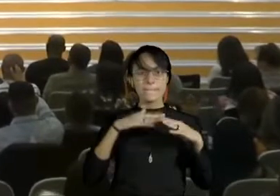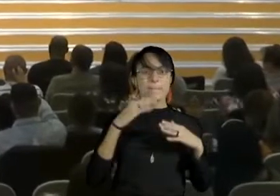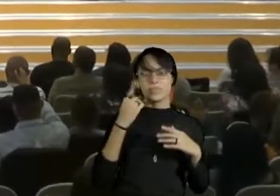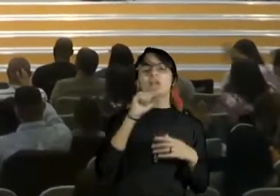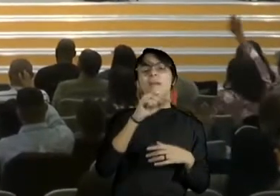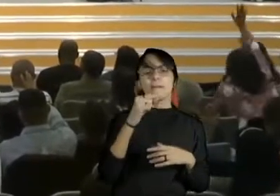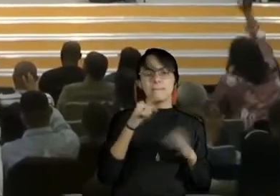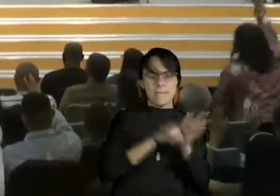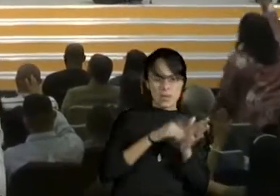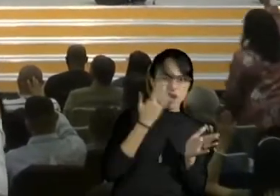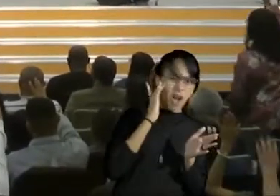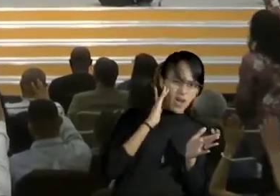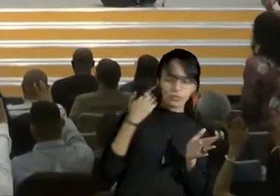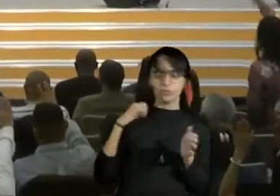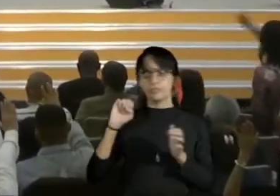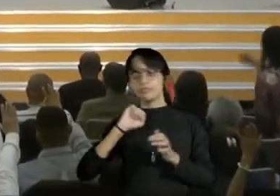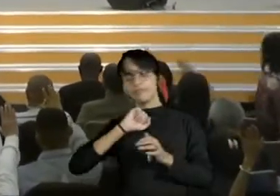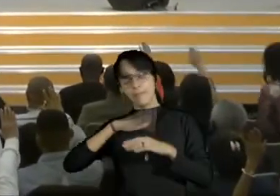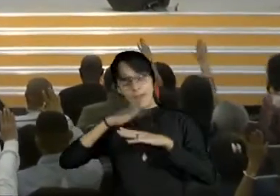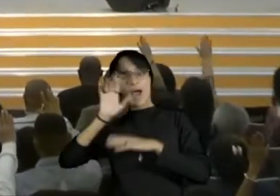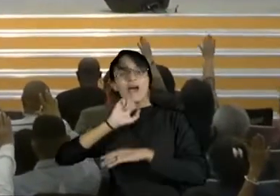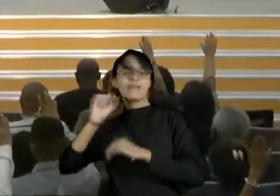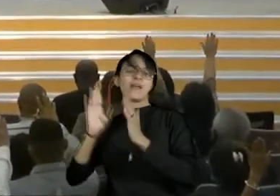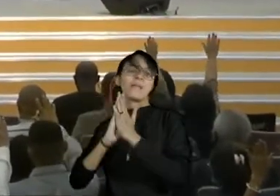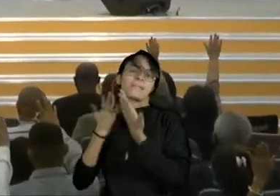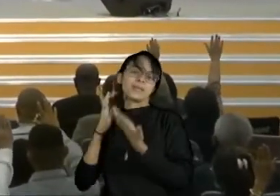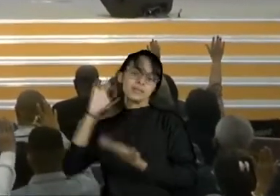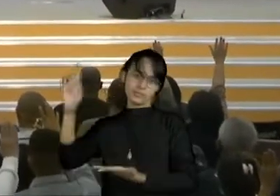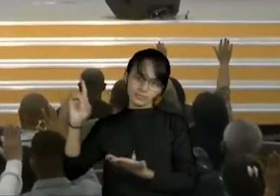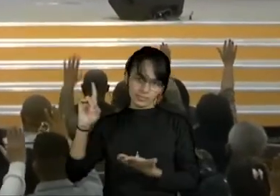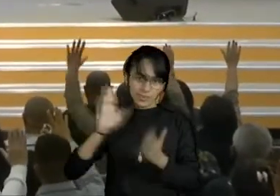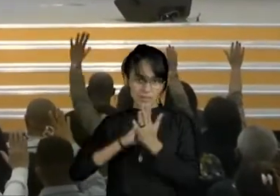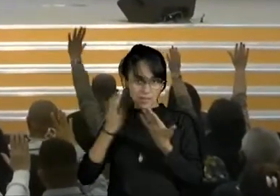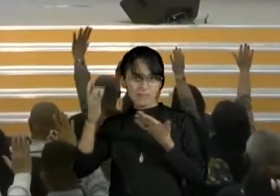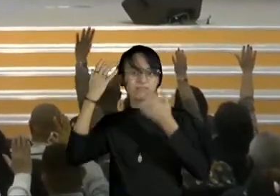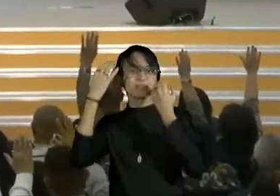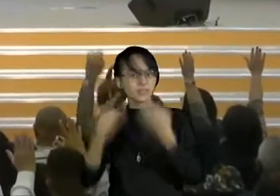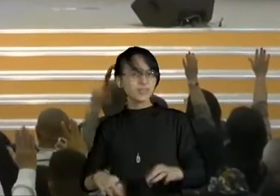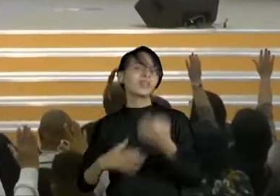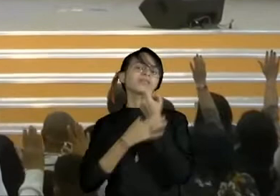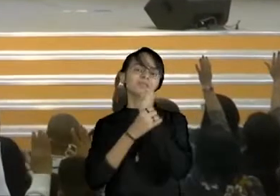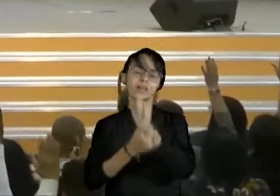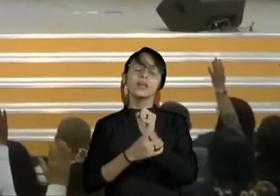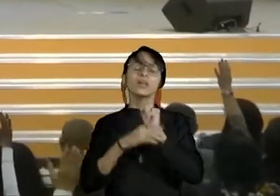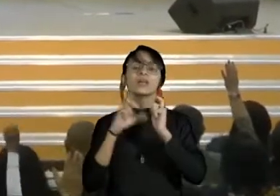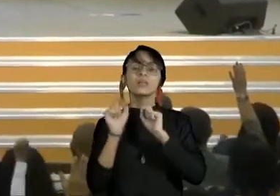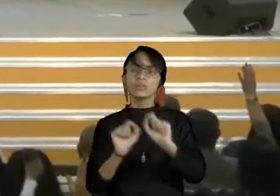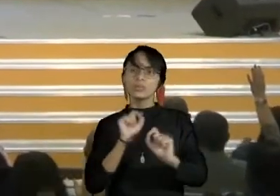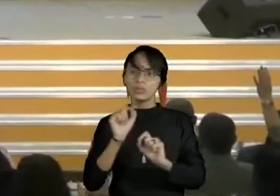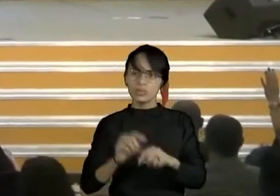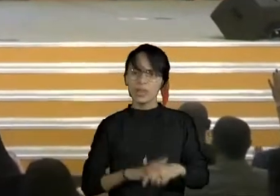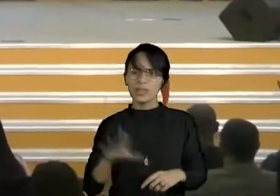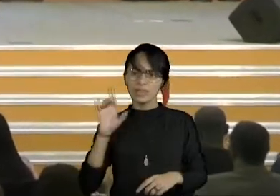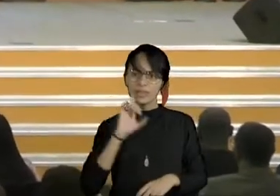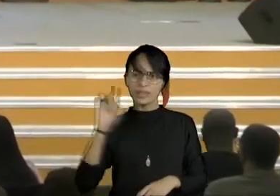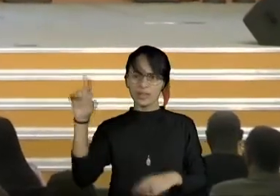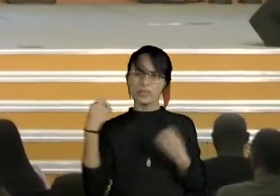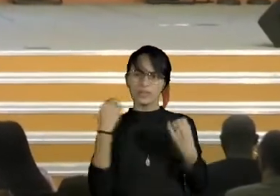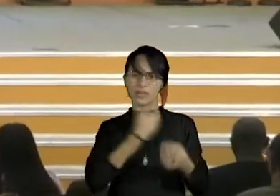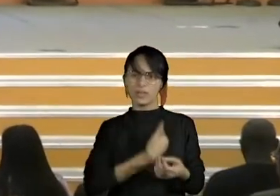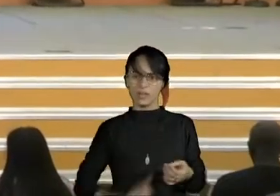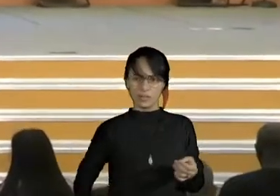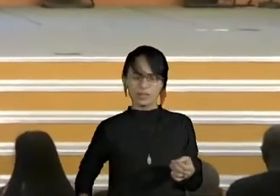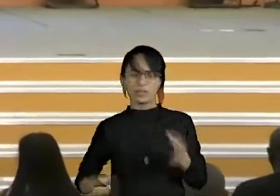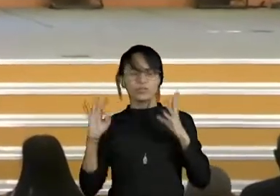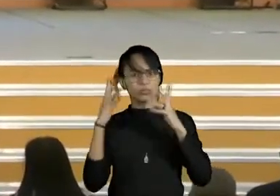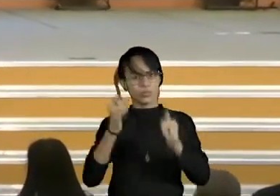Bíblia diz, a palavra de Deus diz, a palavra de Deus garante, e Deus tomará o governo de todas